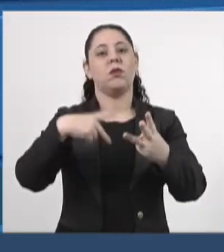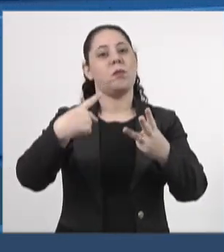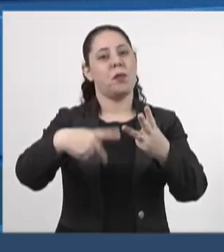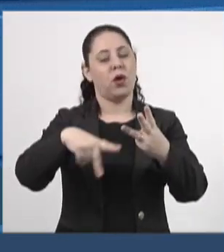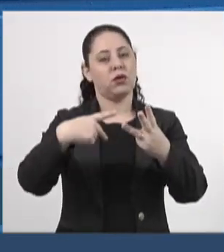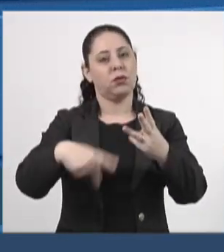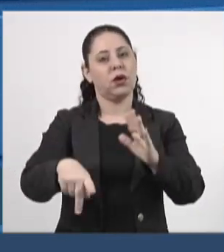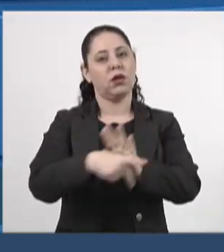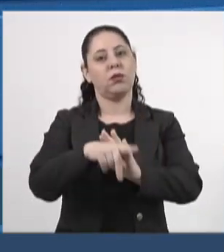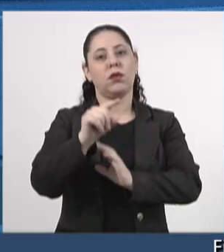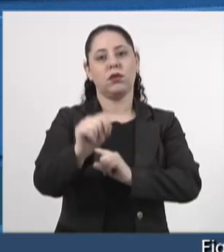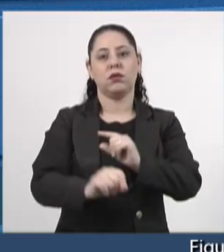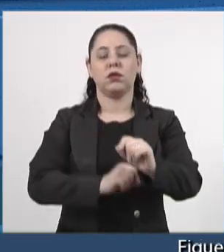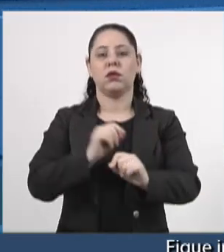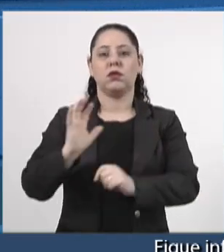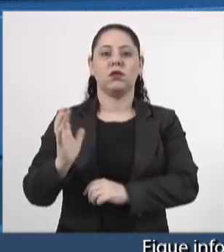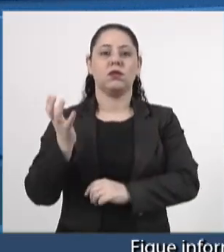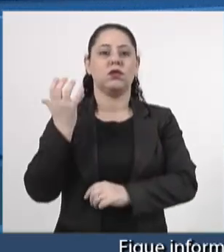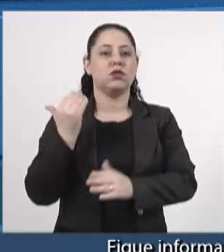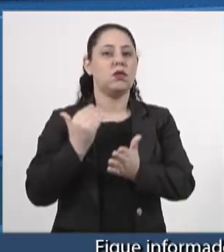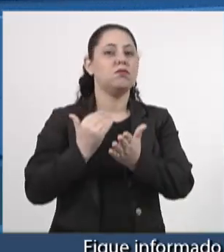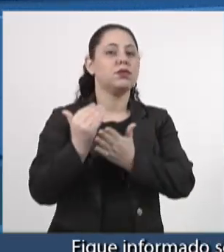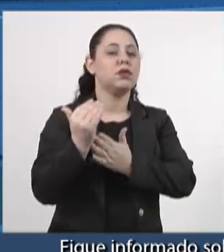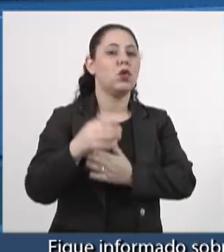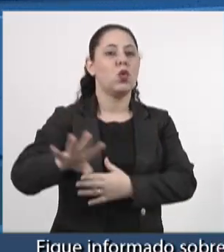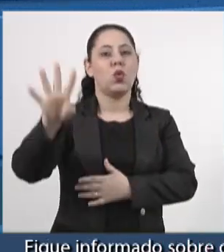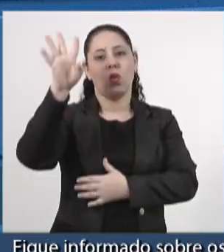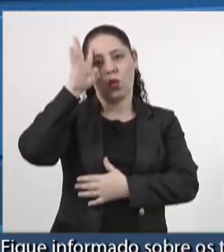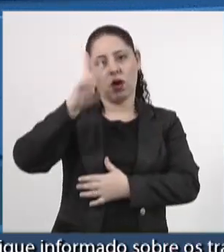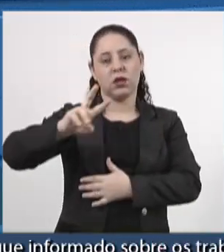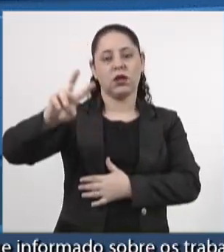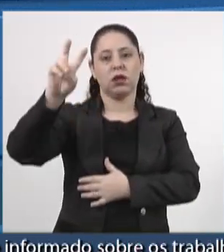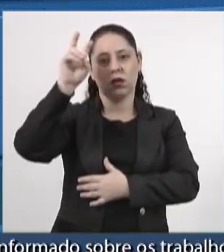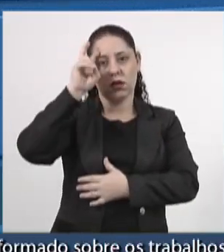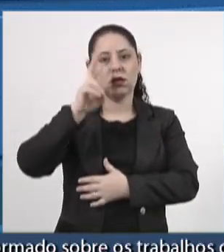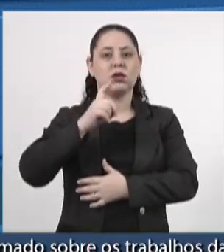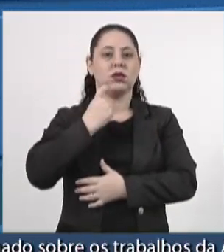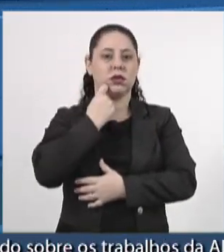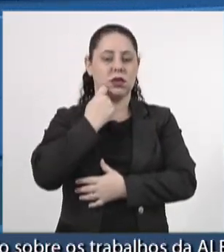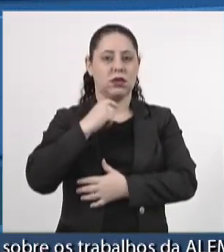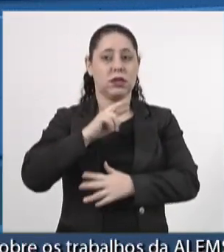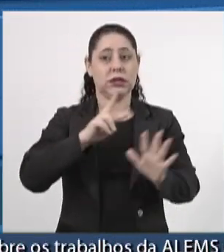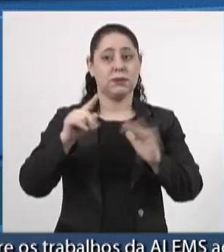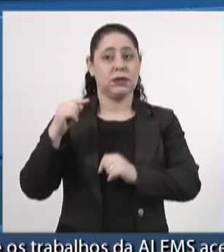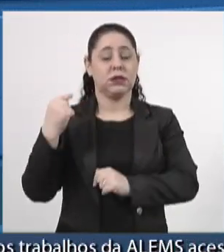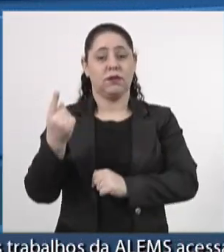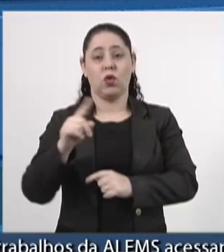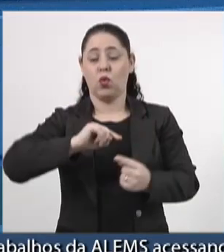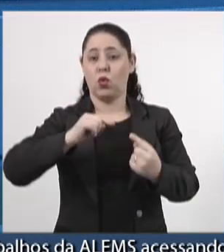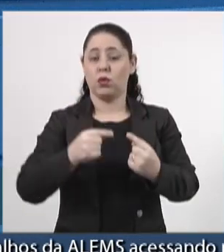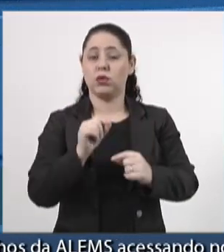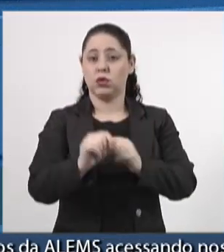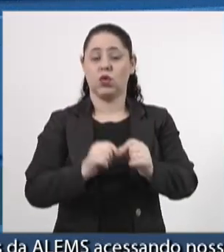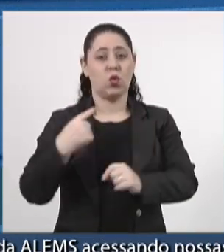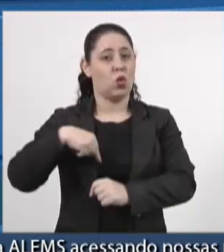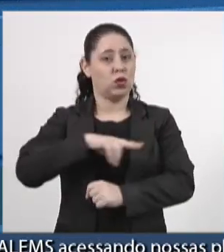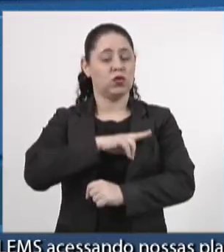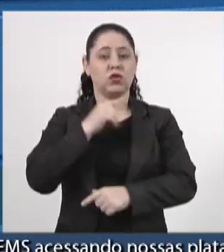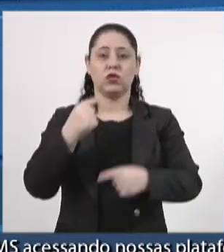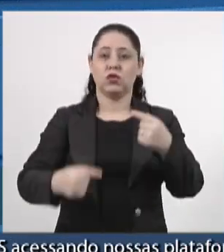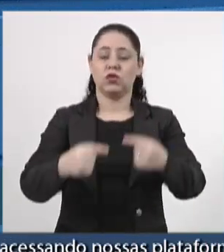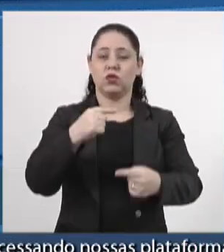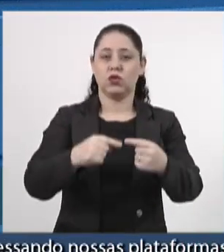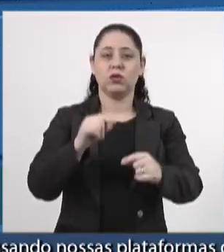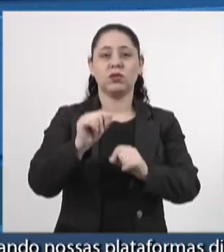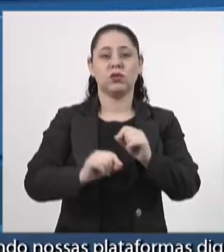em Ponta Porã, que ocorrerão a partir da quarta, quinta e sexta-feira da semana que vem, com o objetivo de nós discutirmos